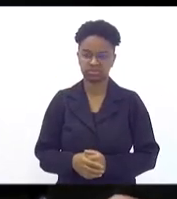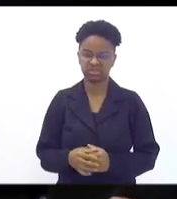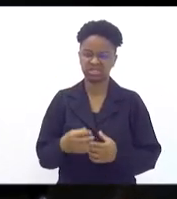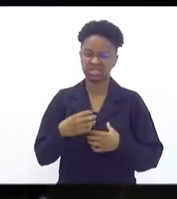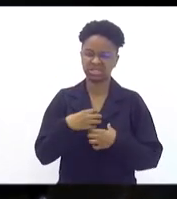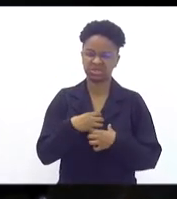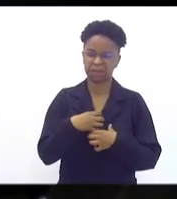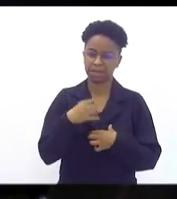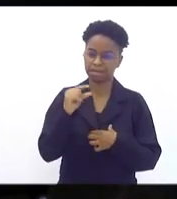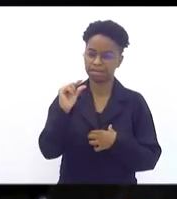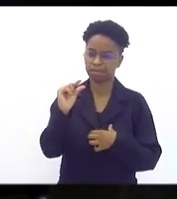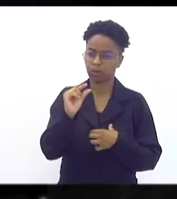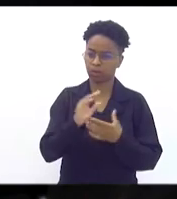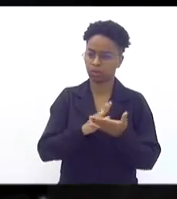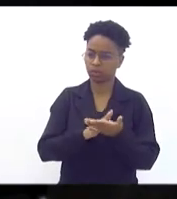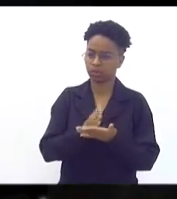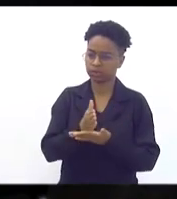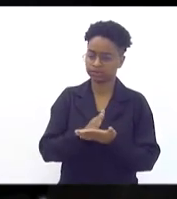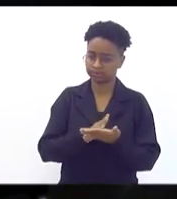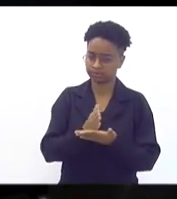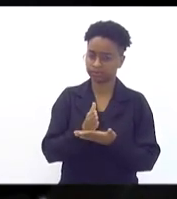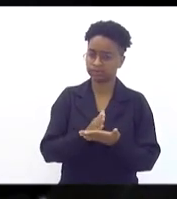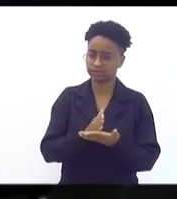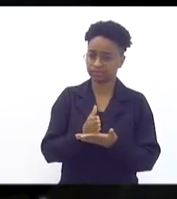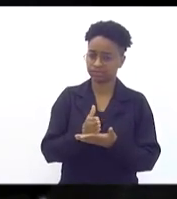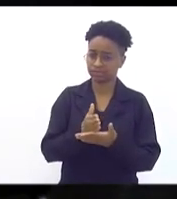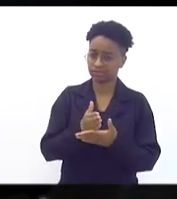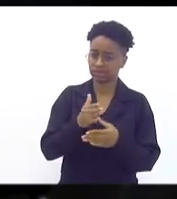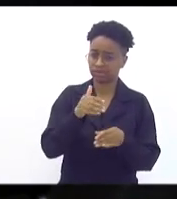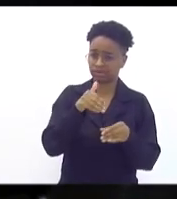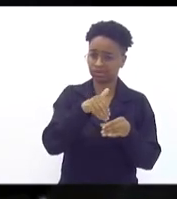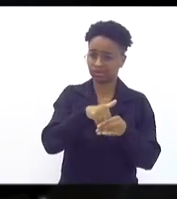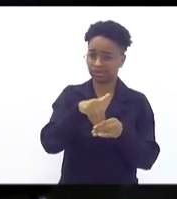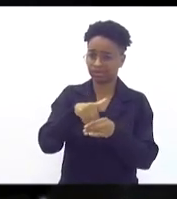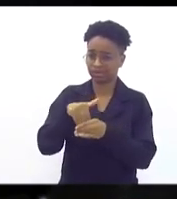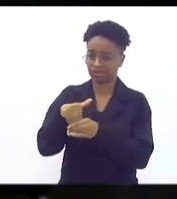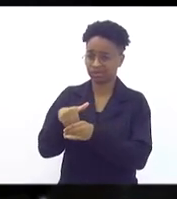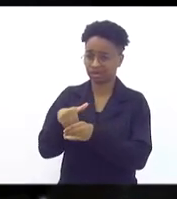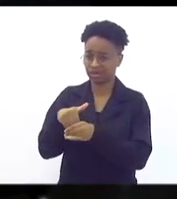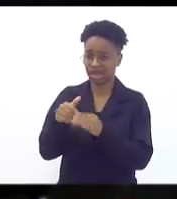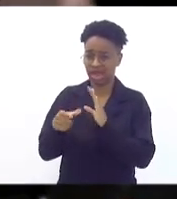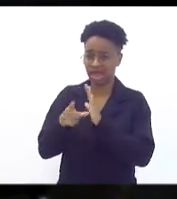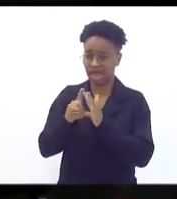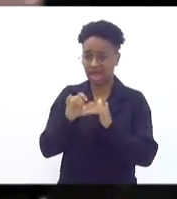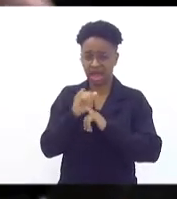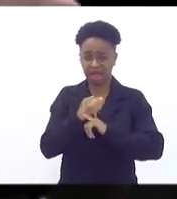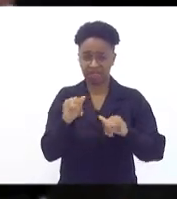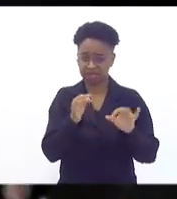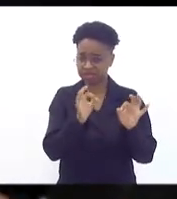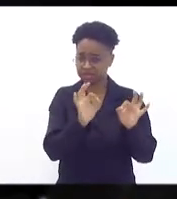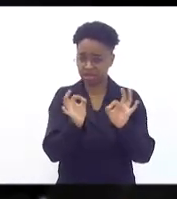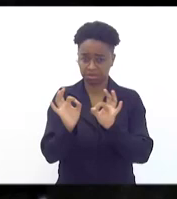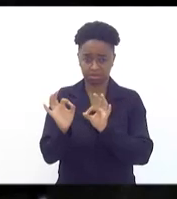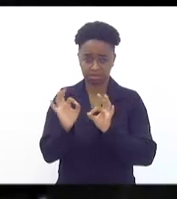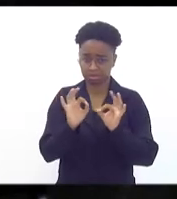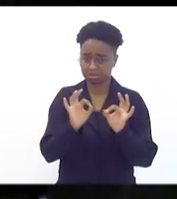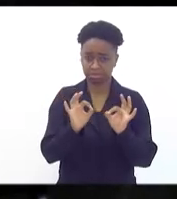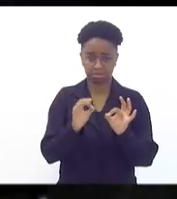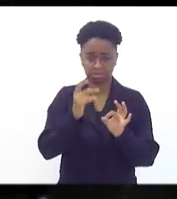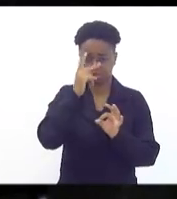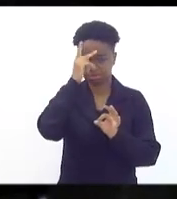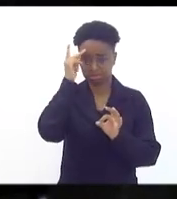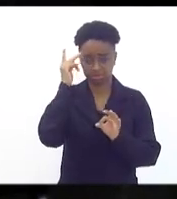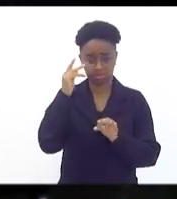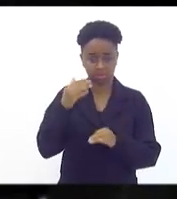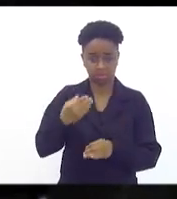só um pouquinho assim de desconforto fazer uma eleição que não tivesse sido avisado antes entre os próprios participantes